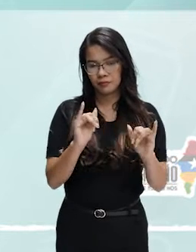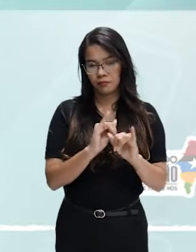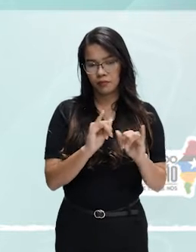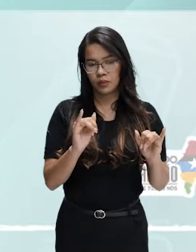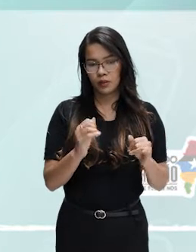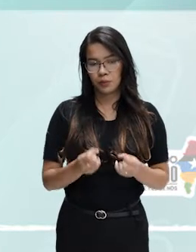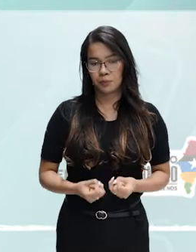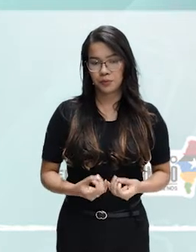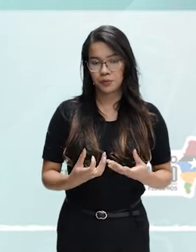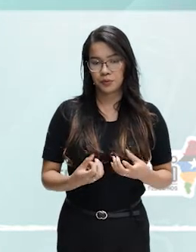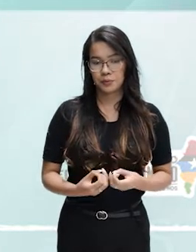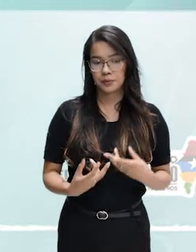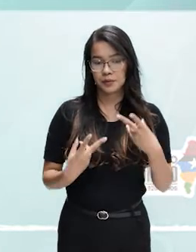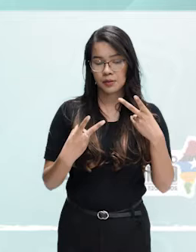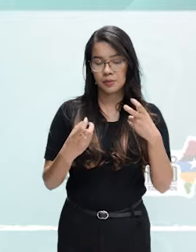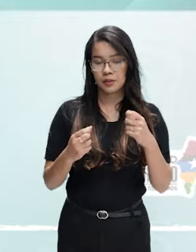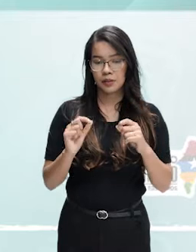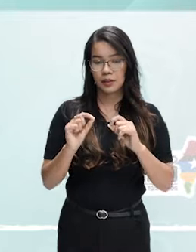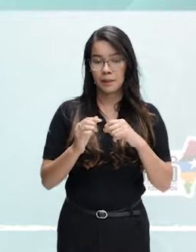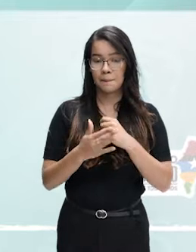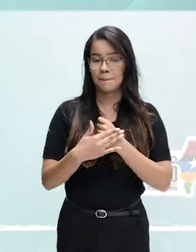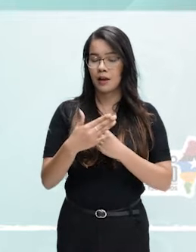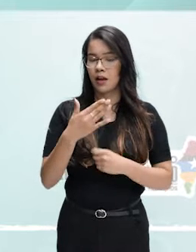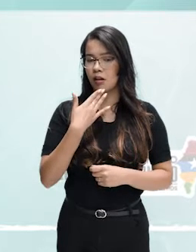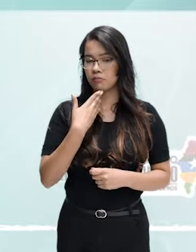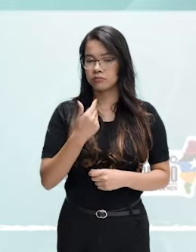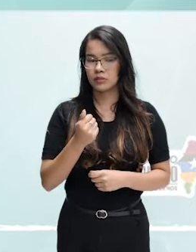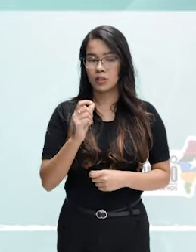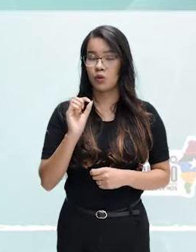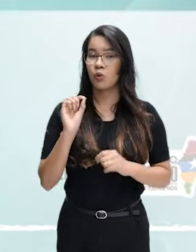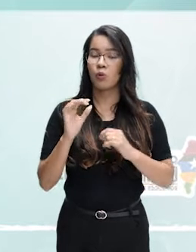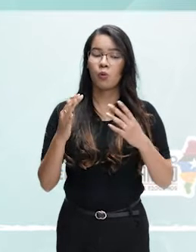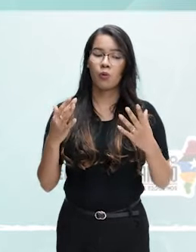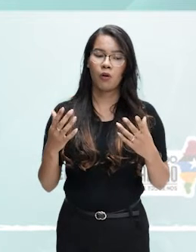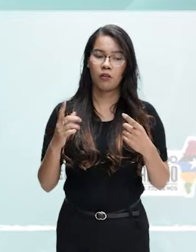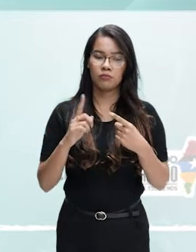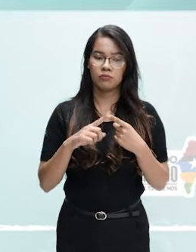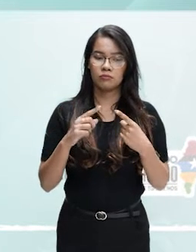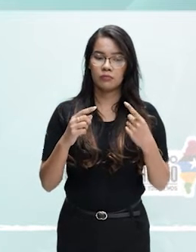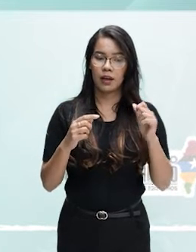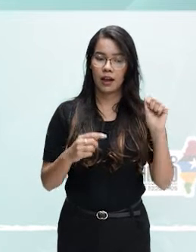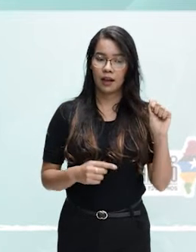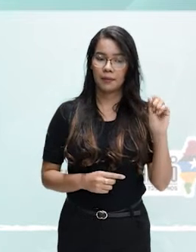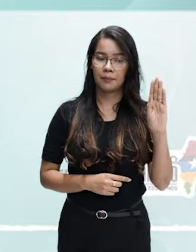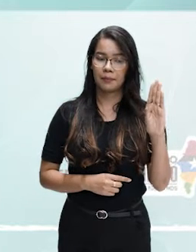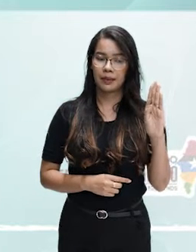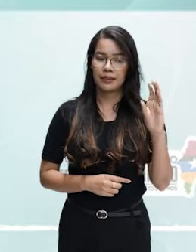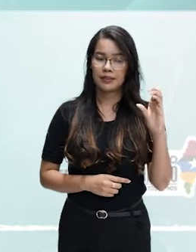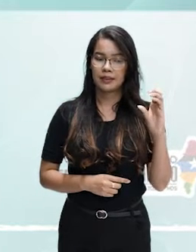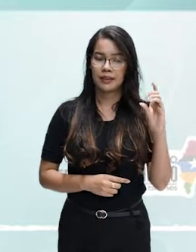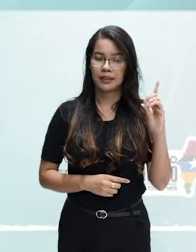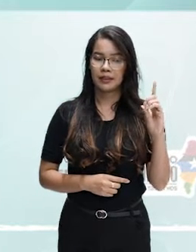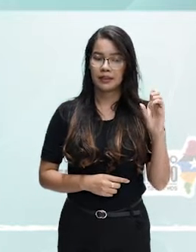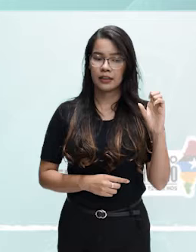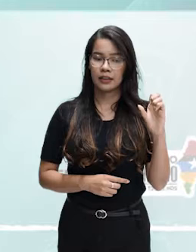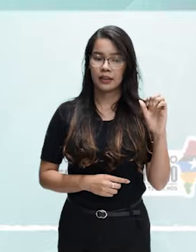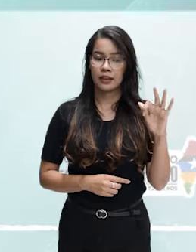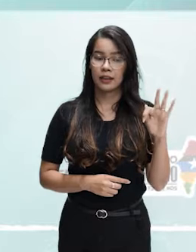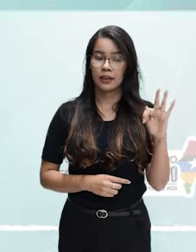mais eficiente é a letra A, malhada, é a mamona, é a maravilha, é a mateira ou é a